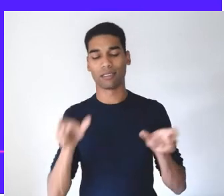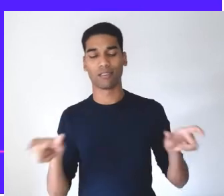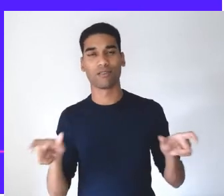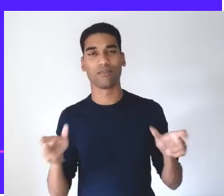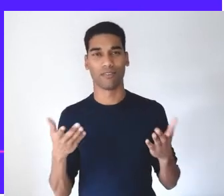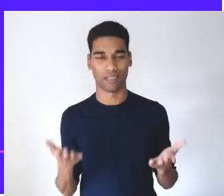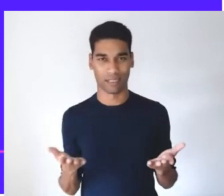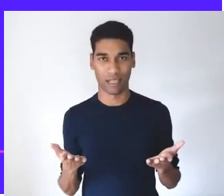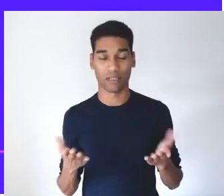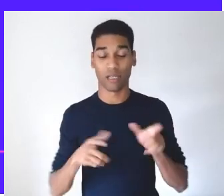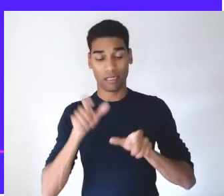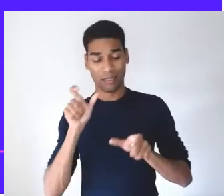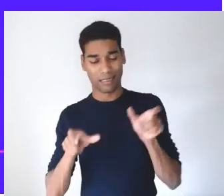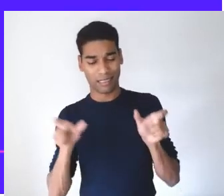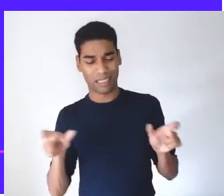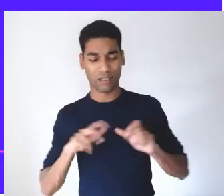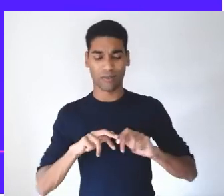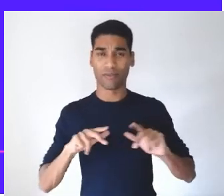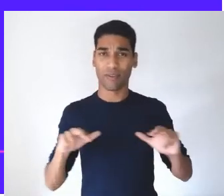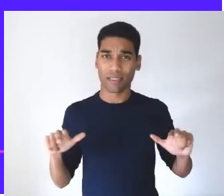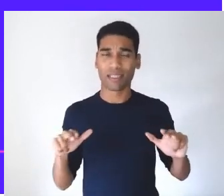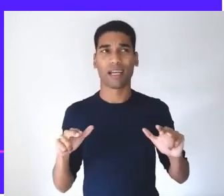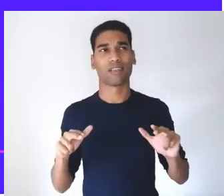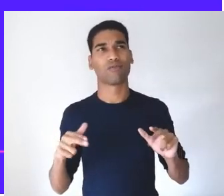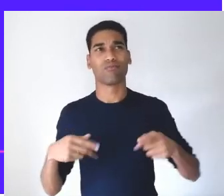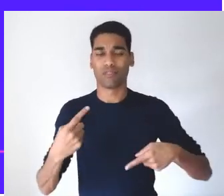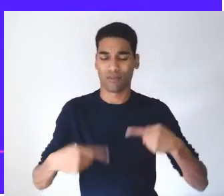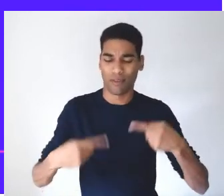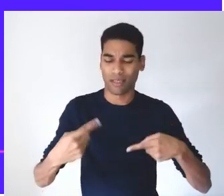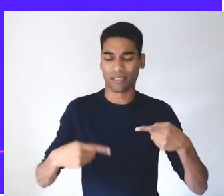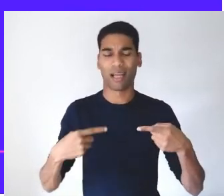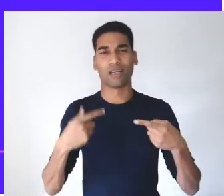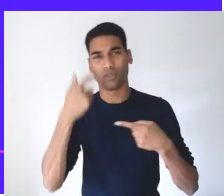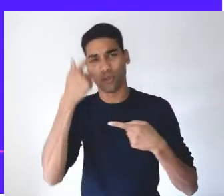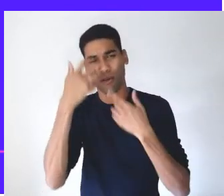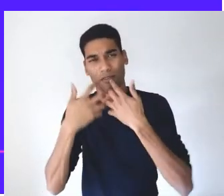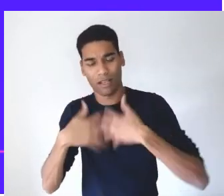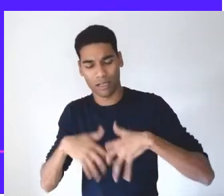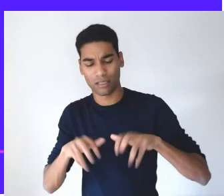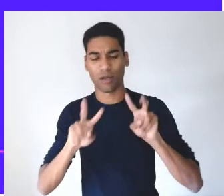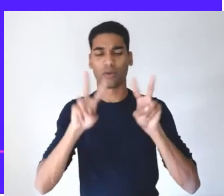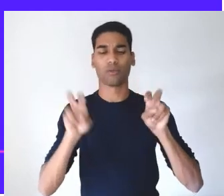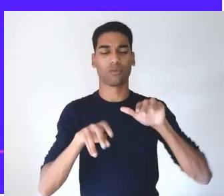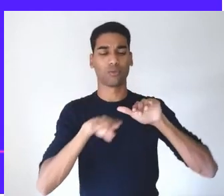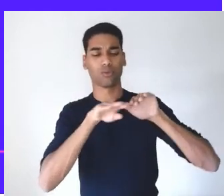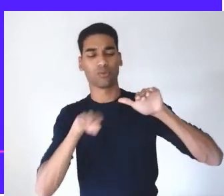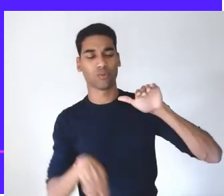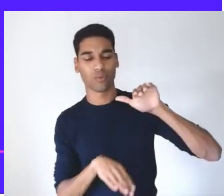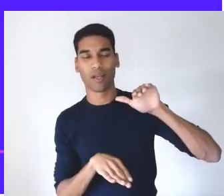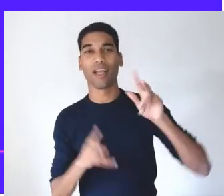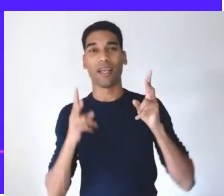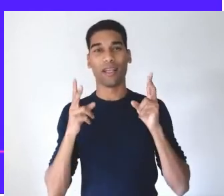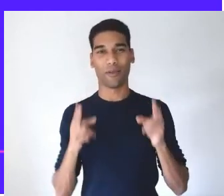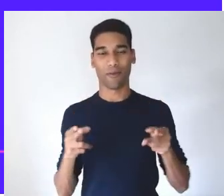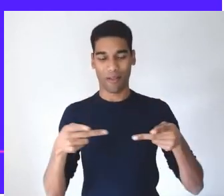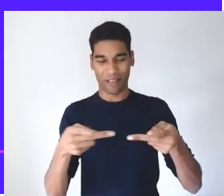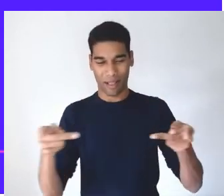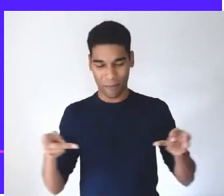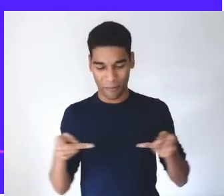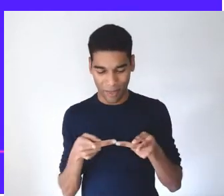ou debate, ou a reflexão sobre desigualdade, como orégano na pizza. Não é só